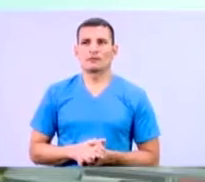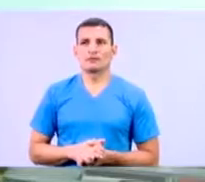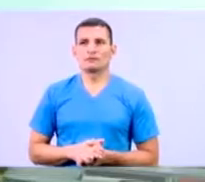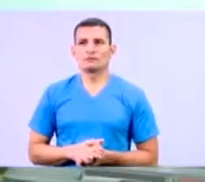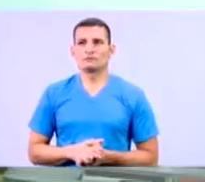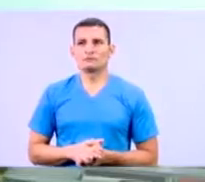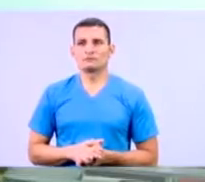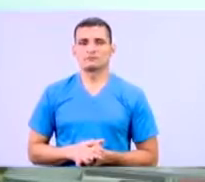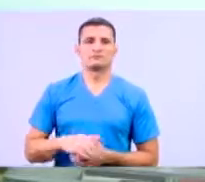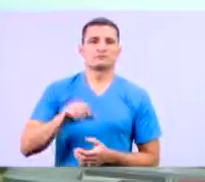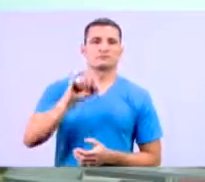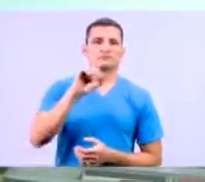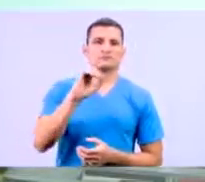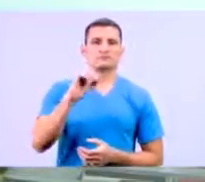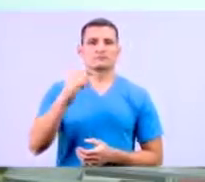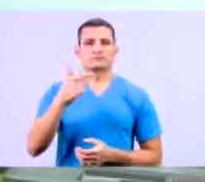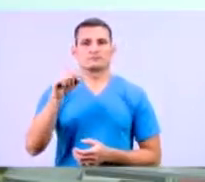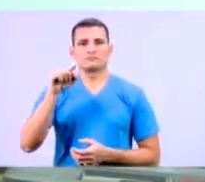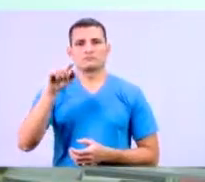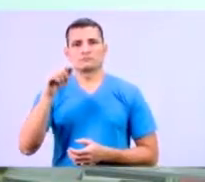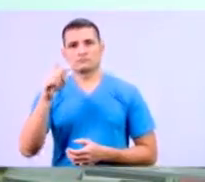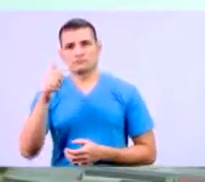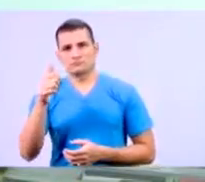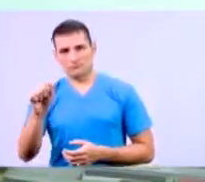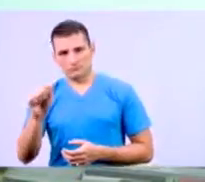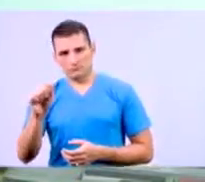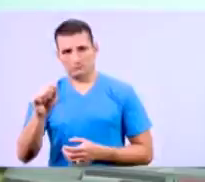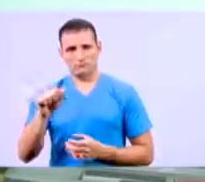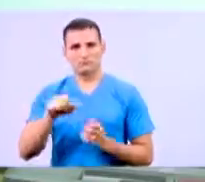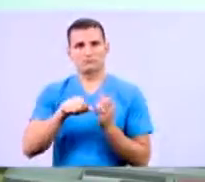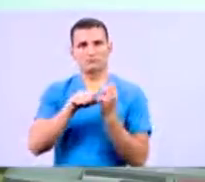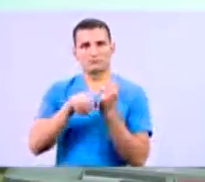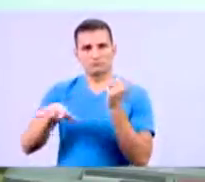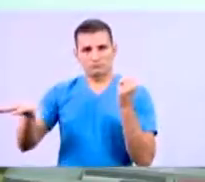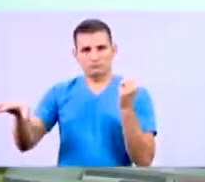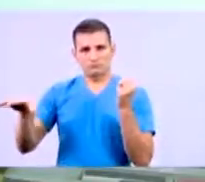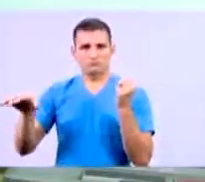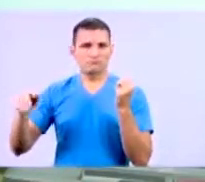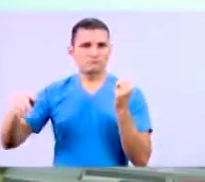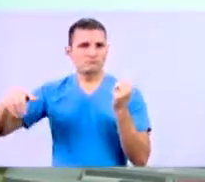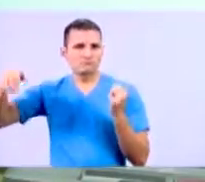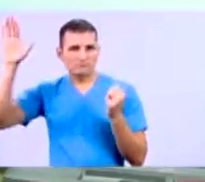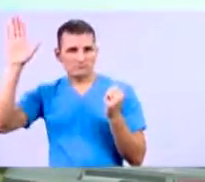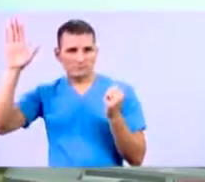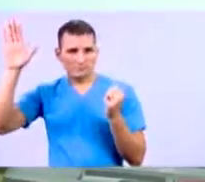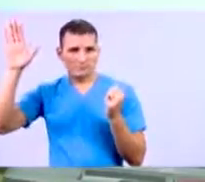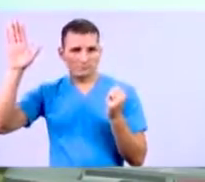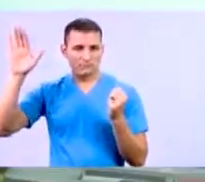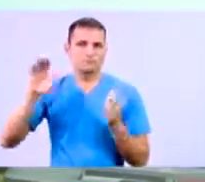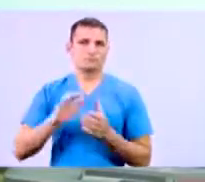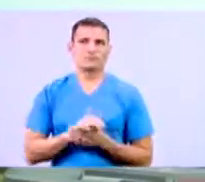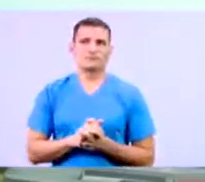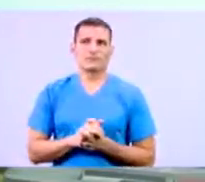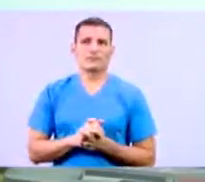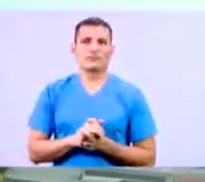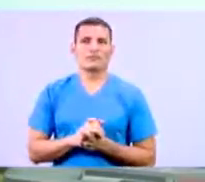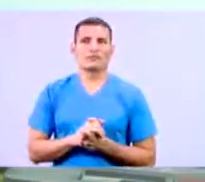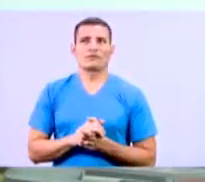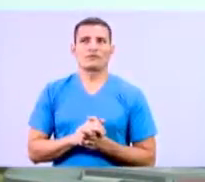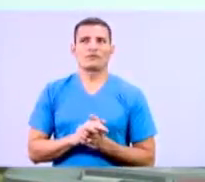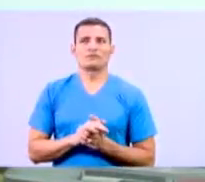bom no 802.11a, que era uma taxa de transmissão um pouco mais elevada, com a frequência um pouco mais